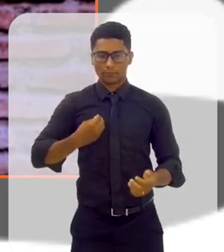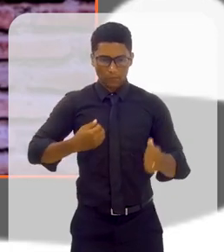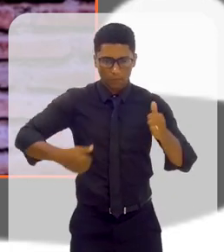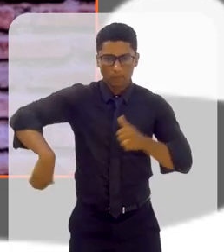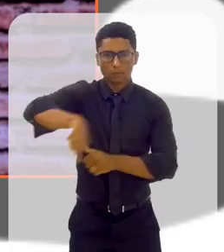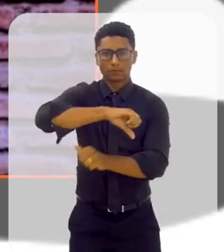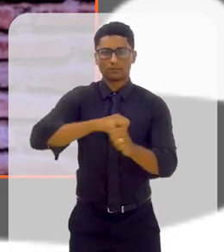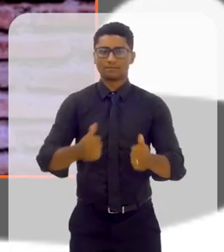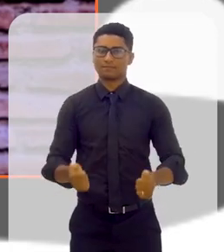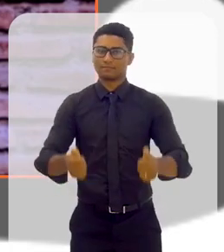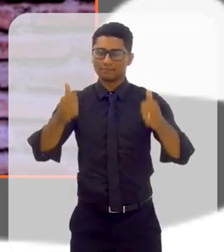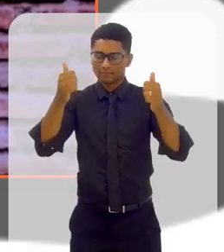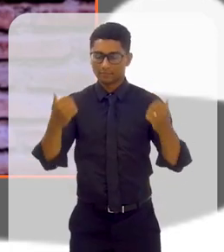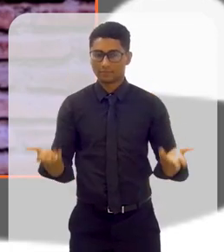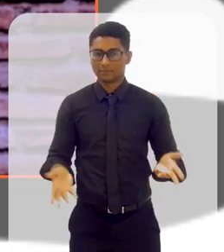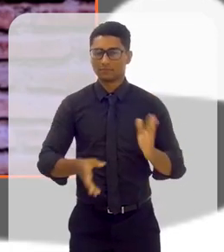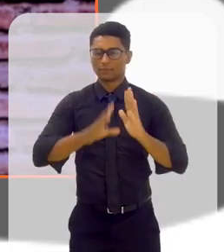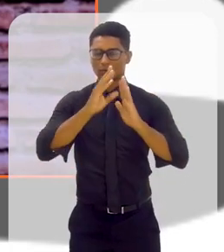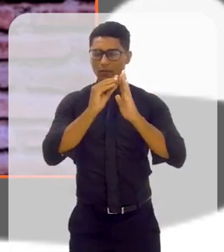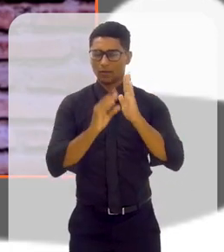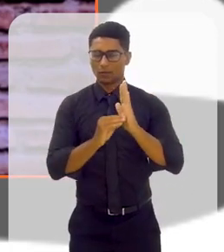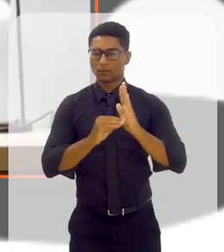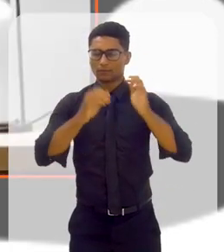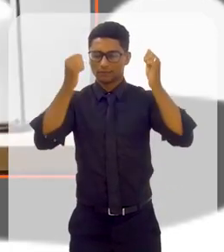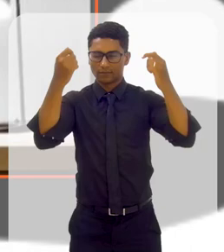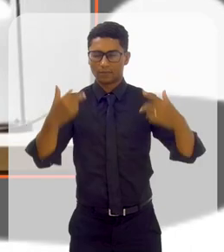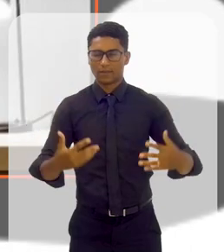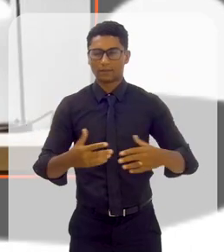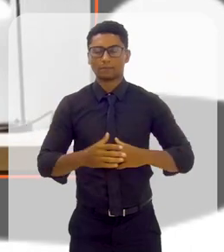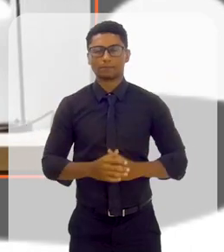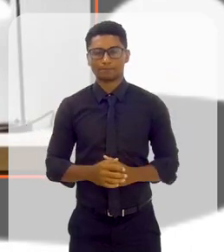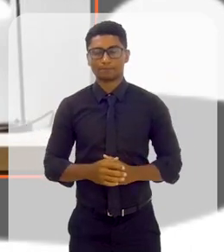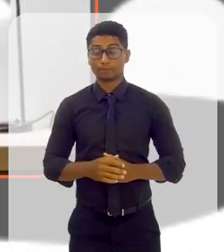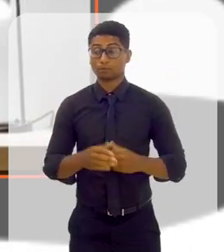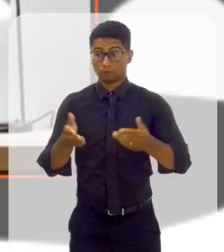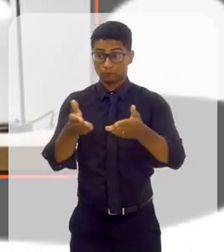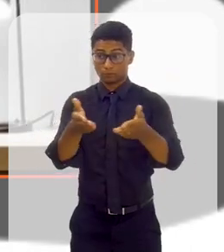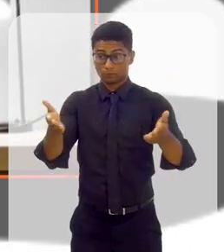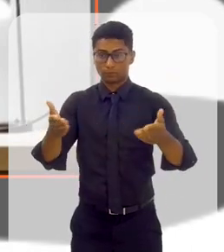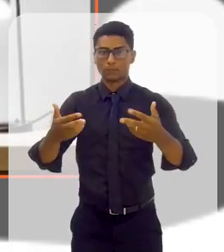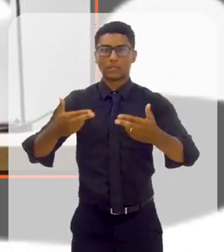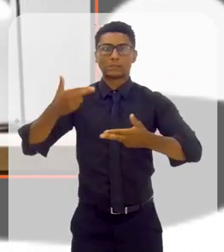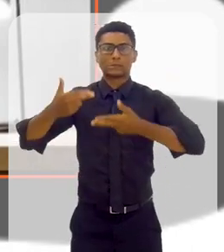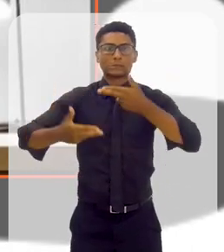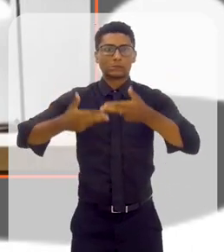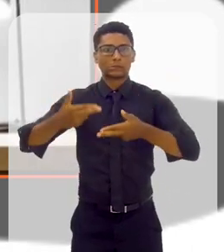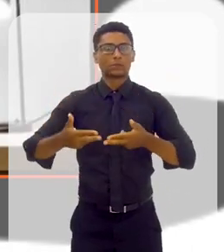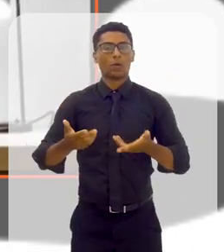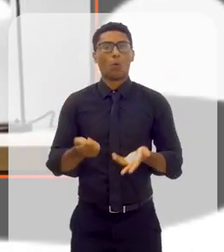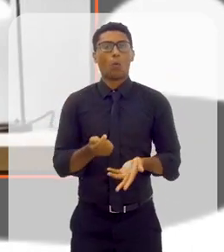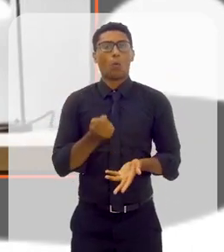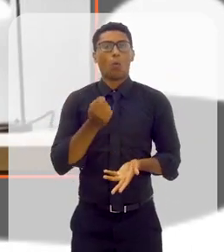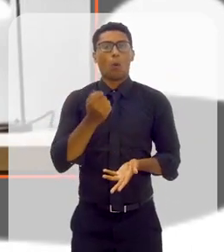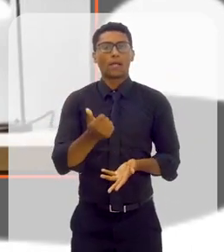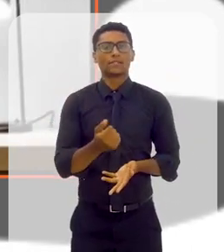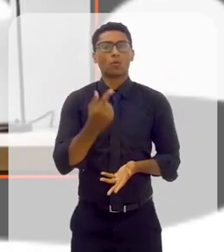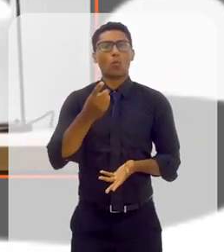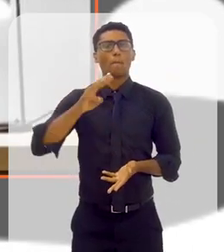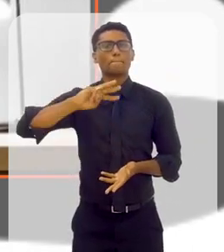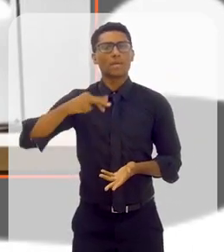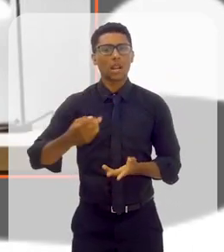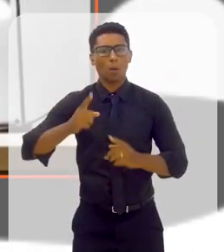temos algum bom conteúdo para compartilhar. Marcelo, vocês que já reciclaram quase 1 milhão de